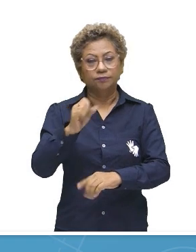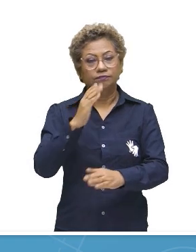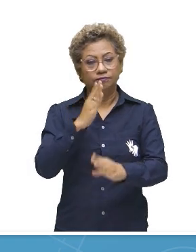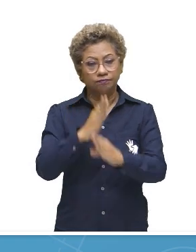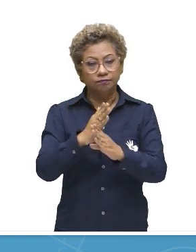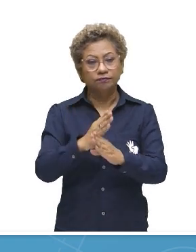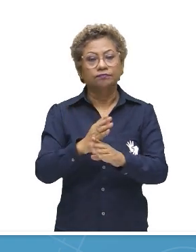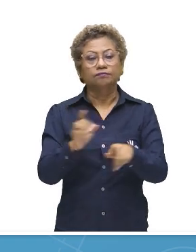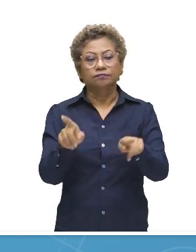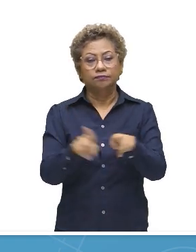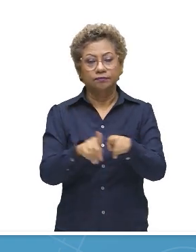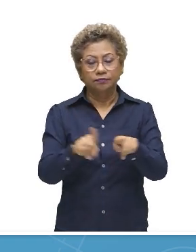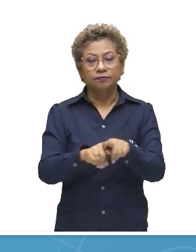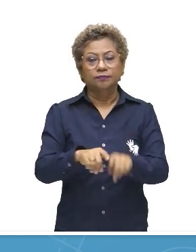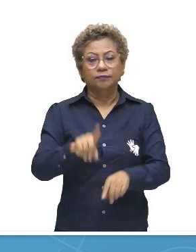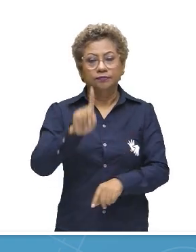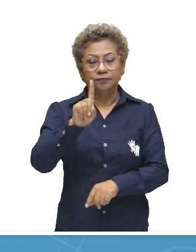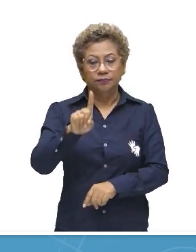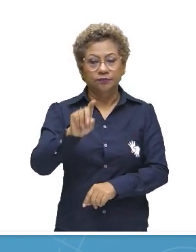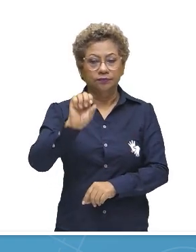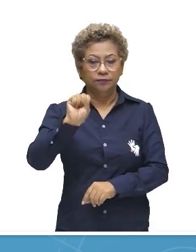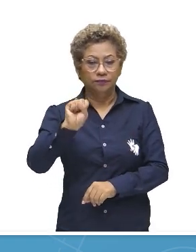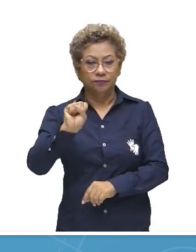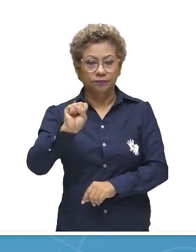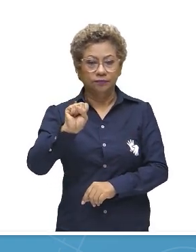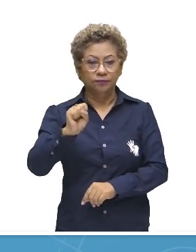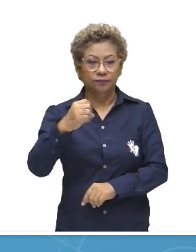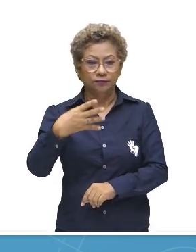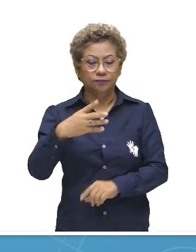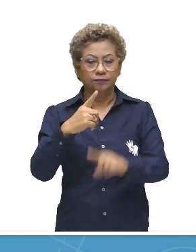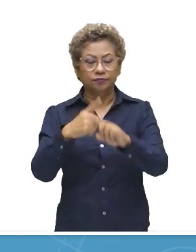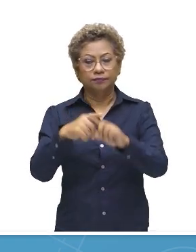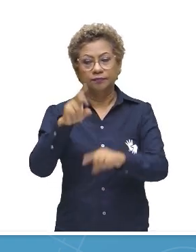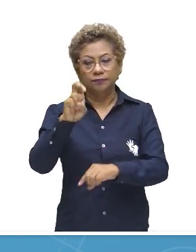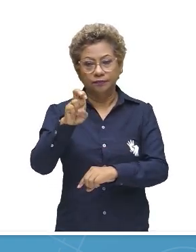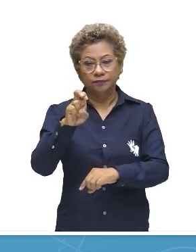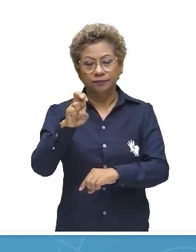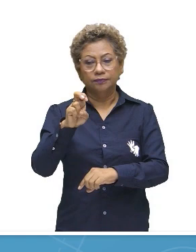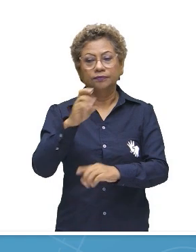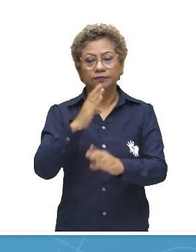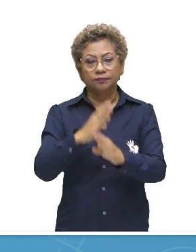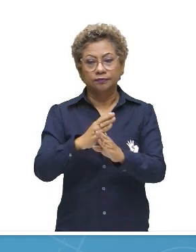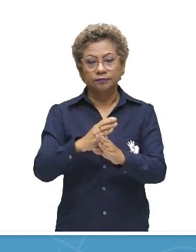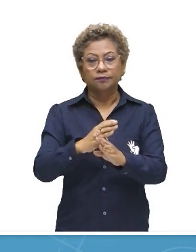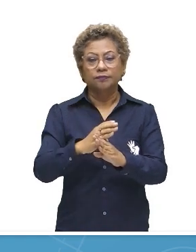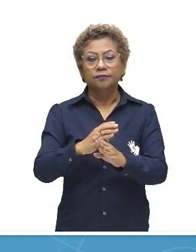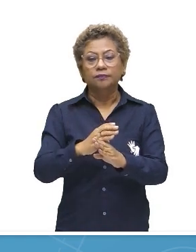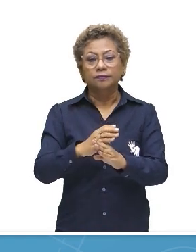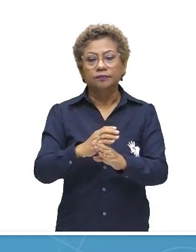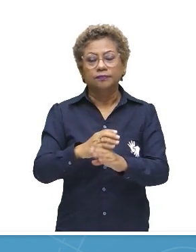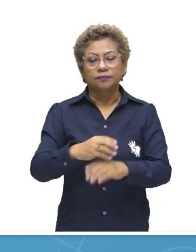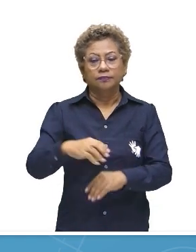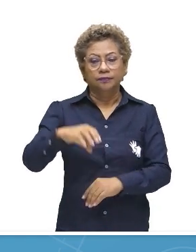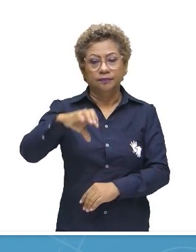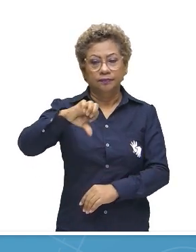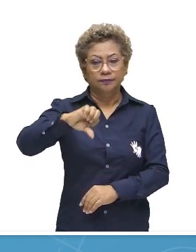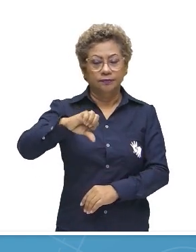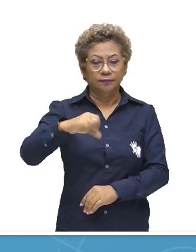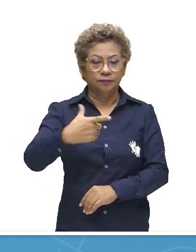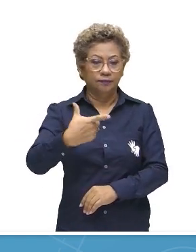184 vezes 5 vai dar 920. Quando eu multiplicar 115 vezes